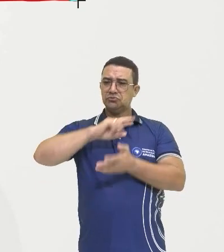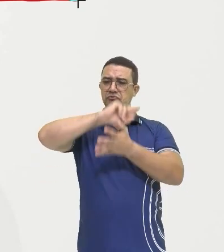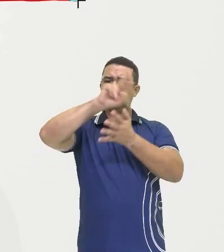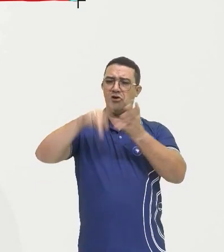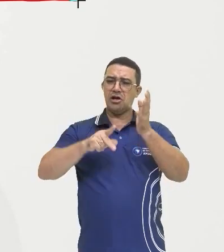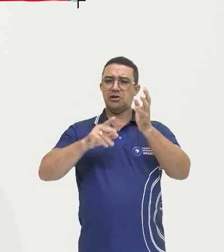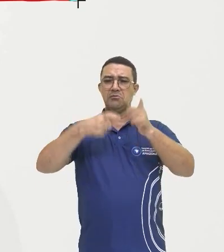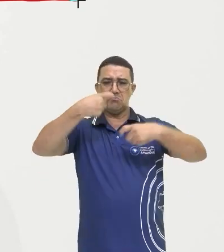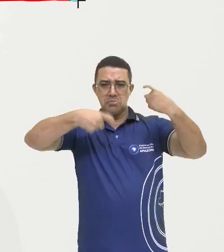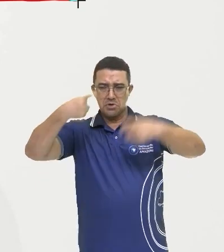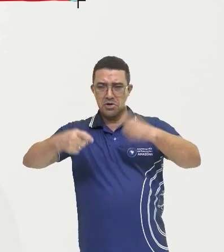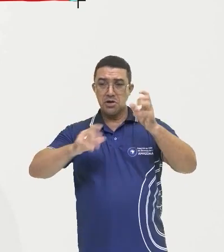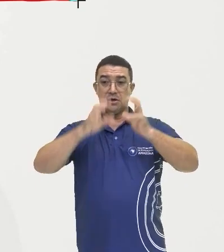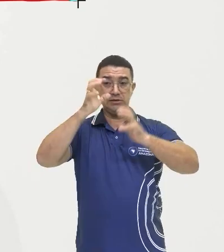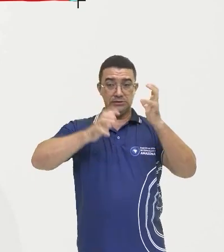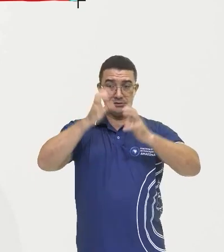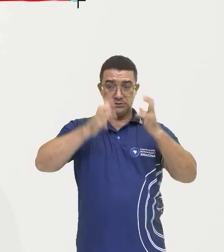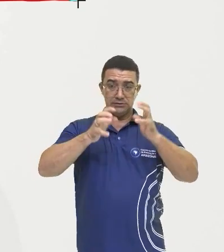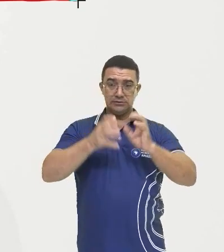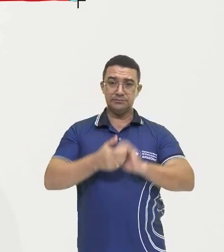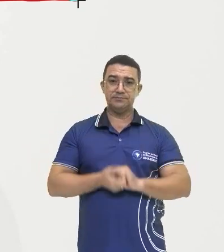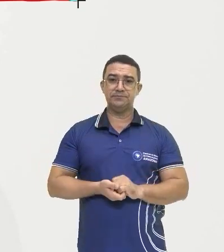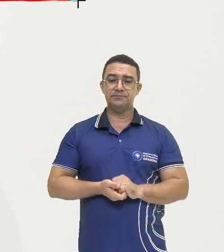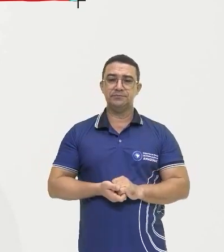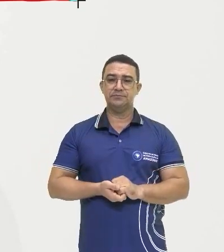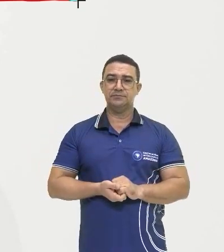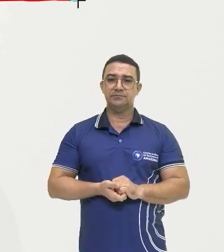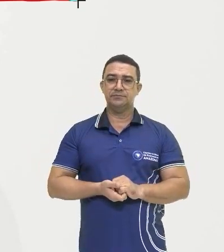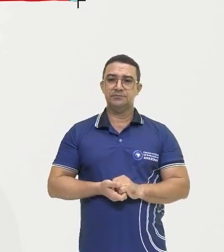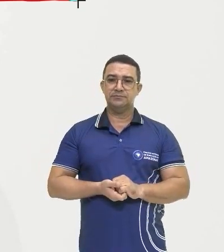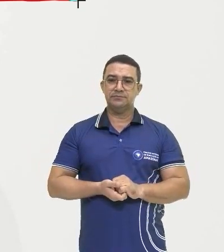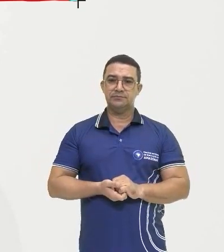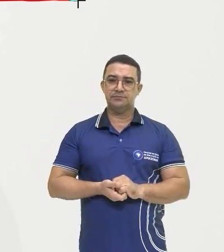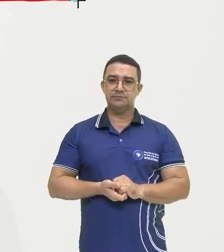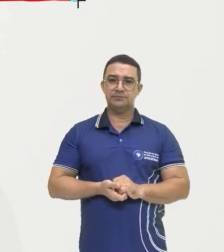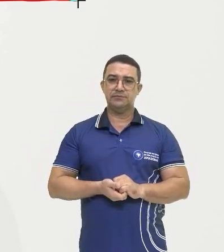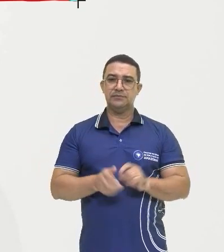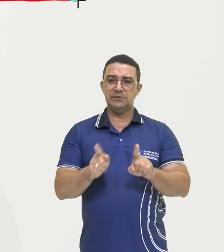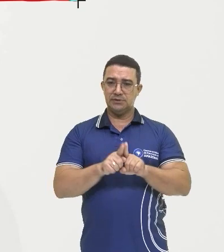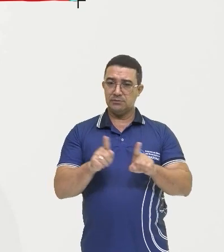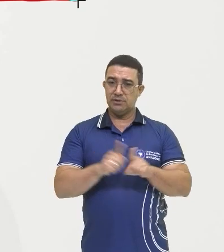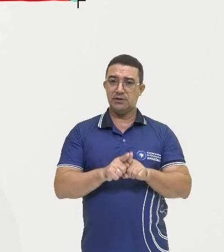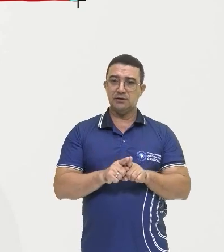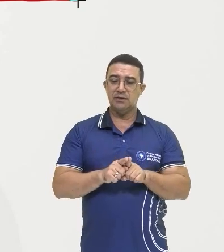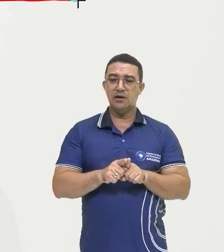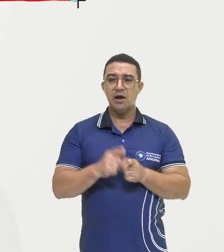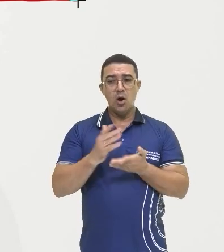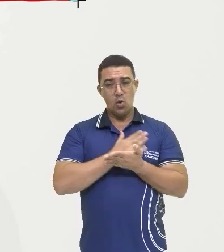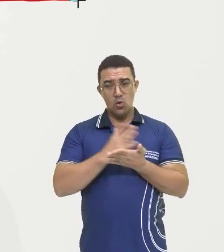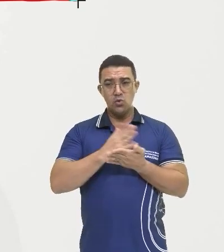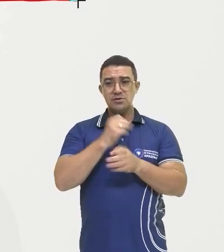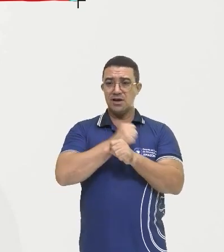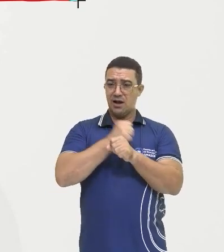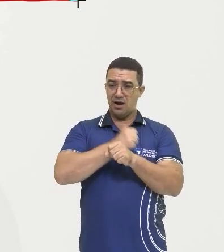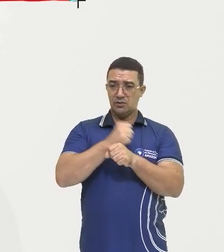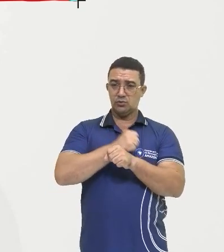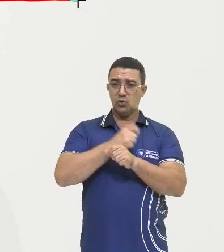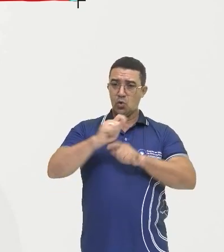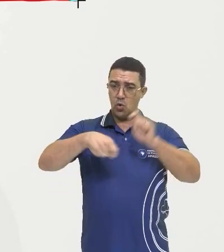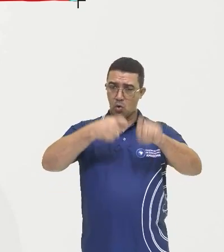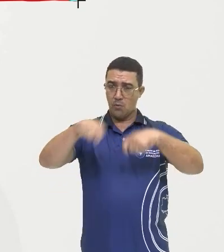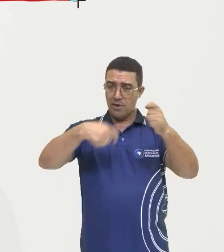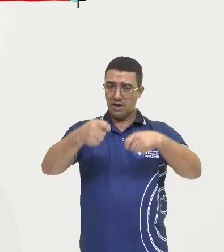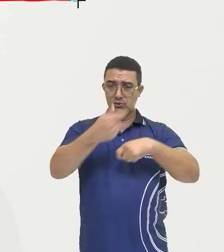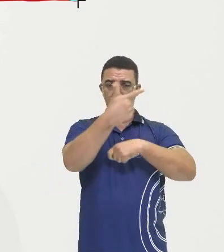tudo bem? Outra coisa que eu destaco para vocês é que nas últimas décadas o comércio internacional ele